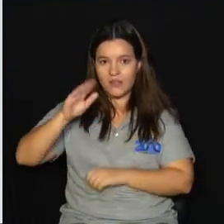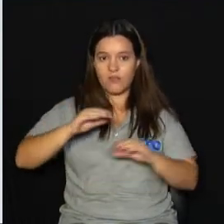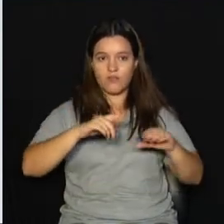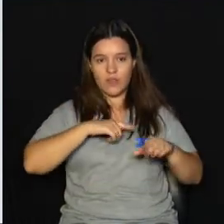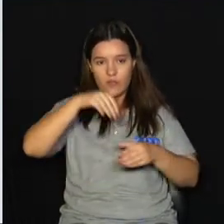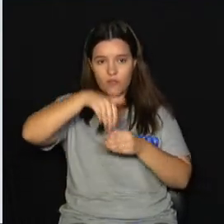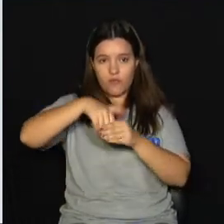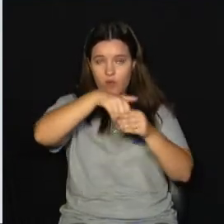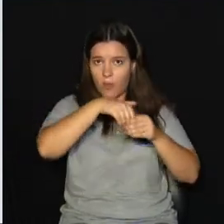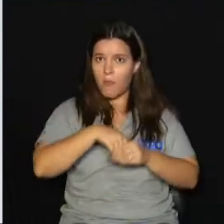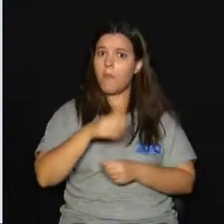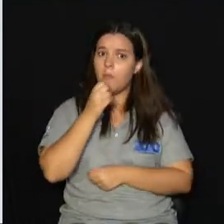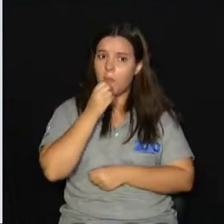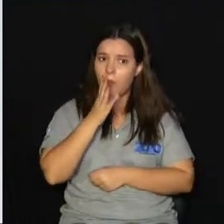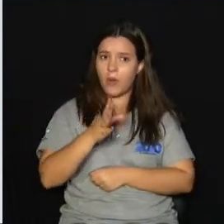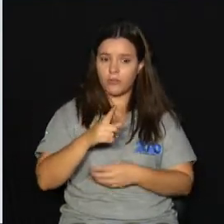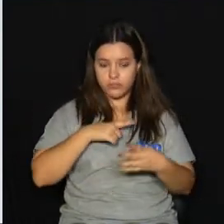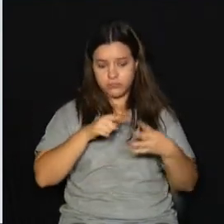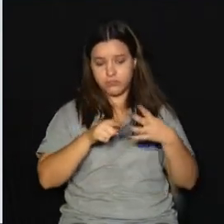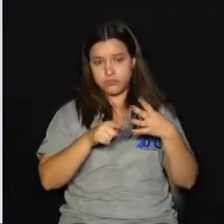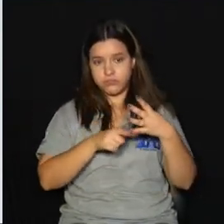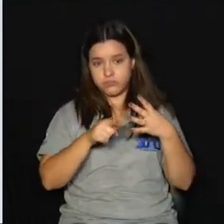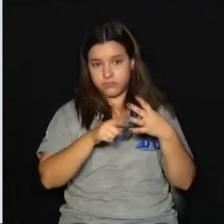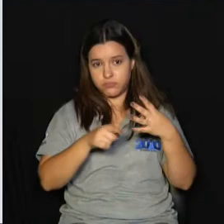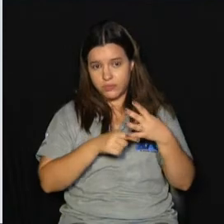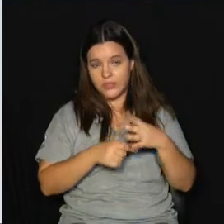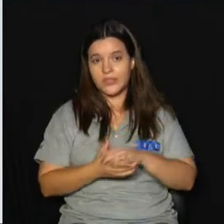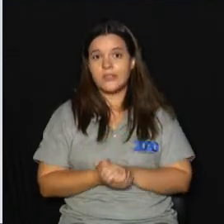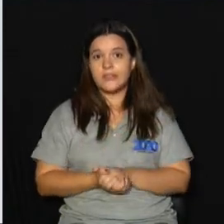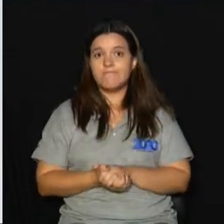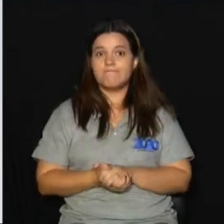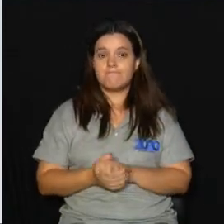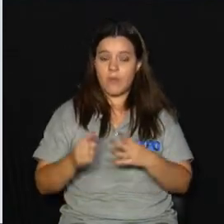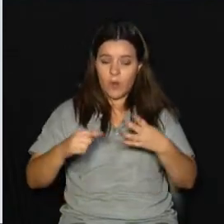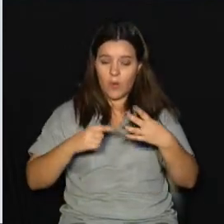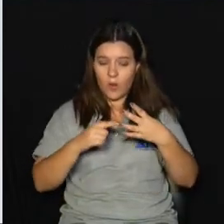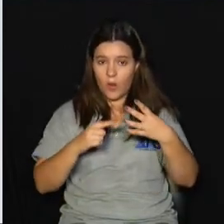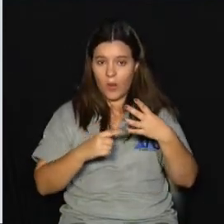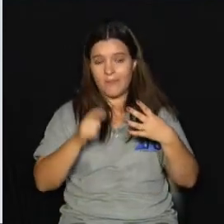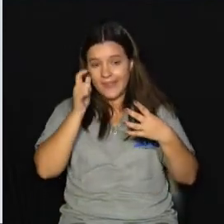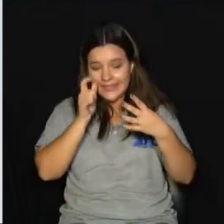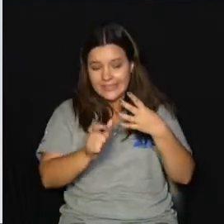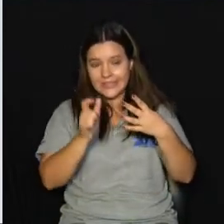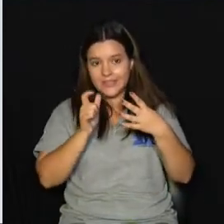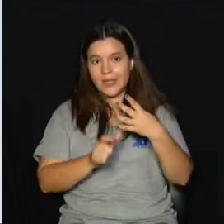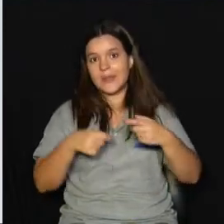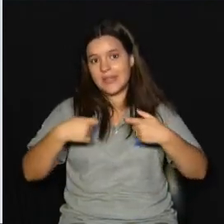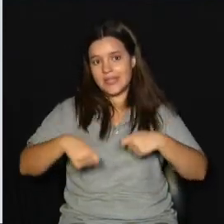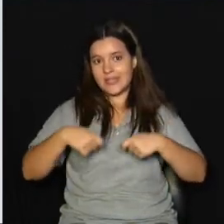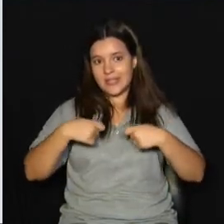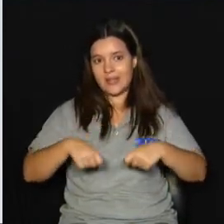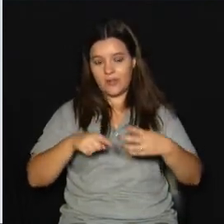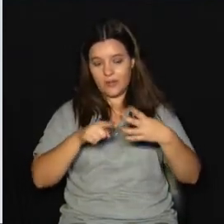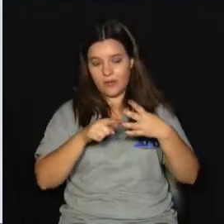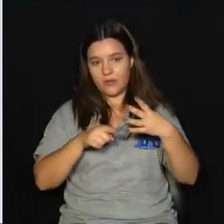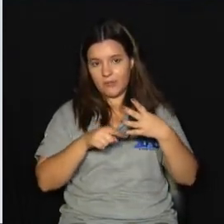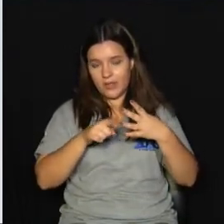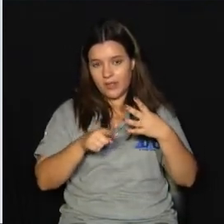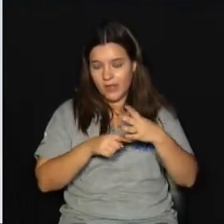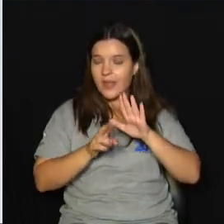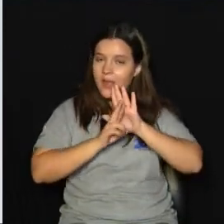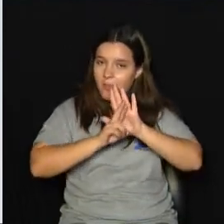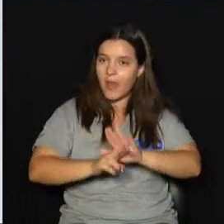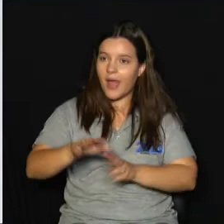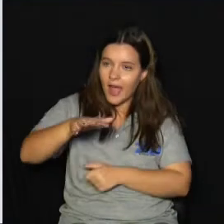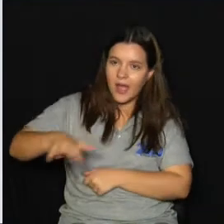votos, foram muito bem votados, significam demandas específicas da população, né? Essas pessoas estão esses candidatos representaram